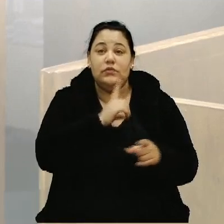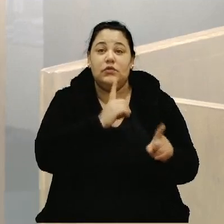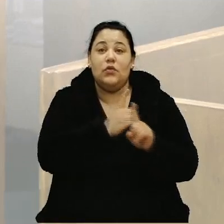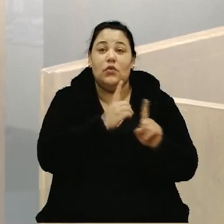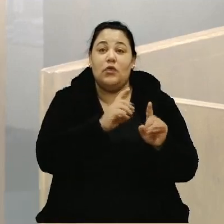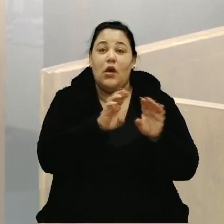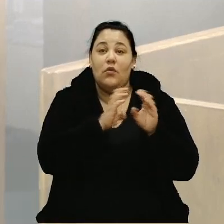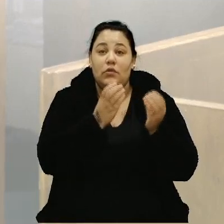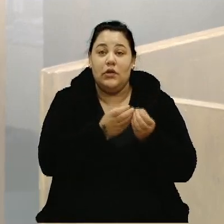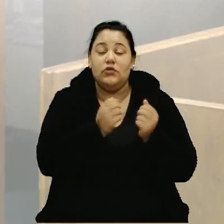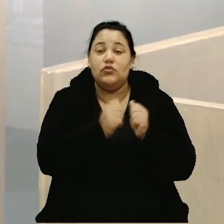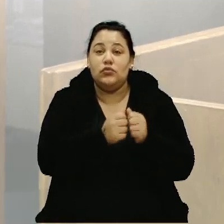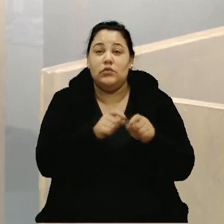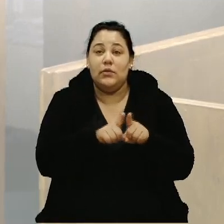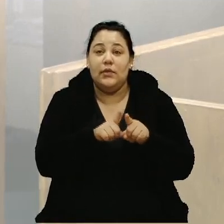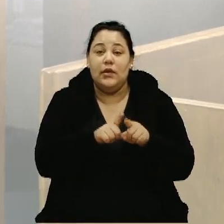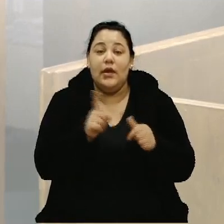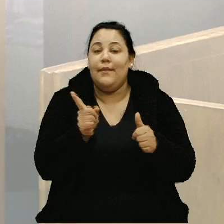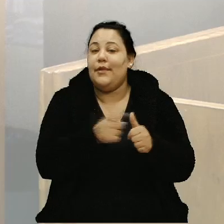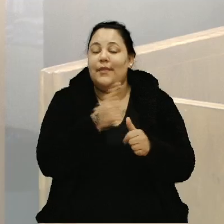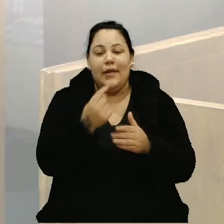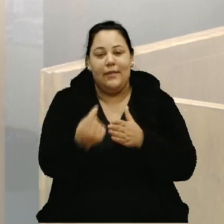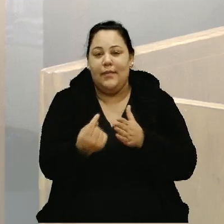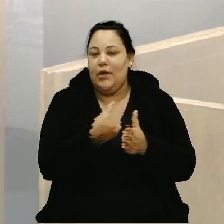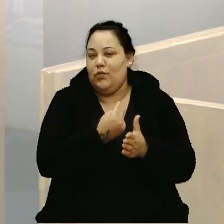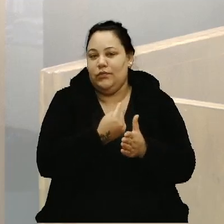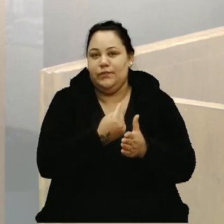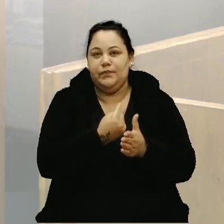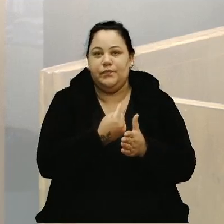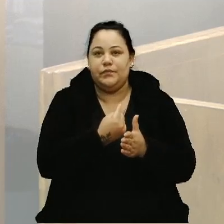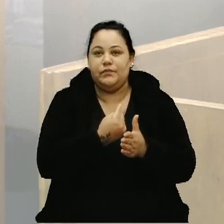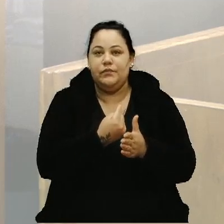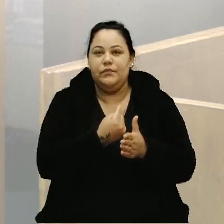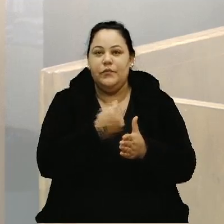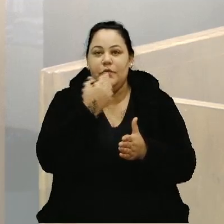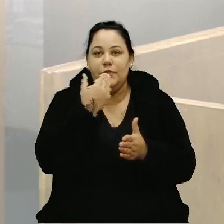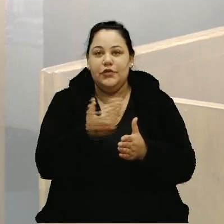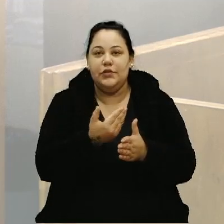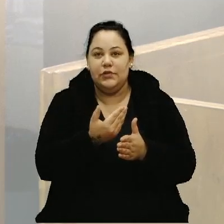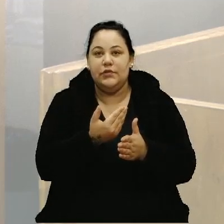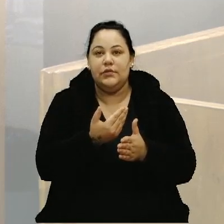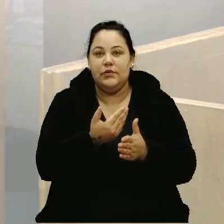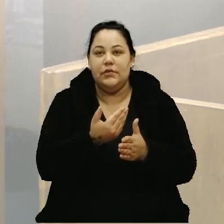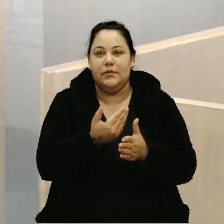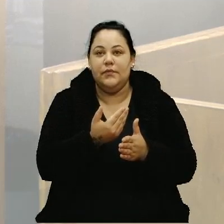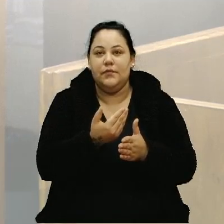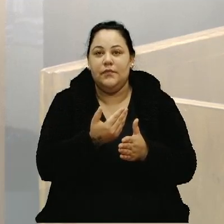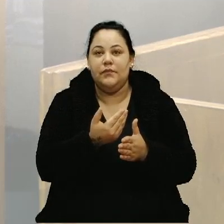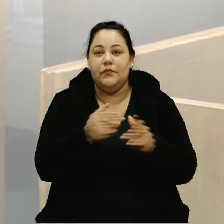comunidade e a primeira pergunta que nos foi solicitado foi sobre esta obra,